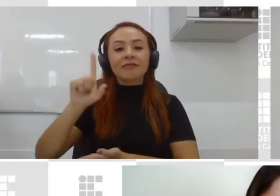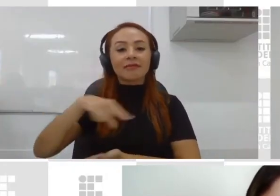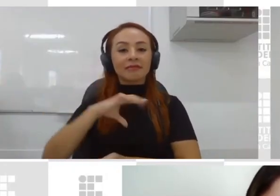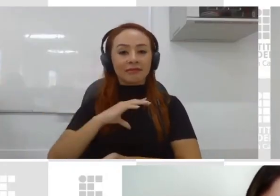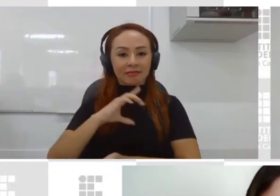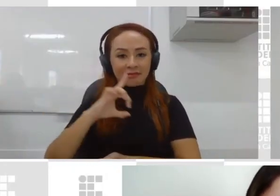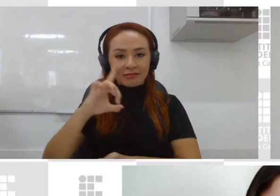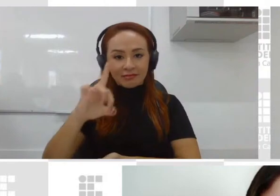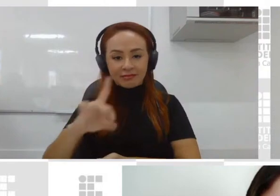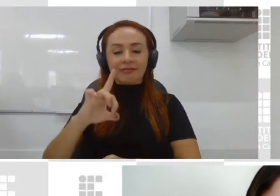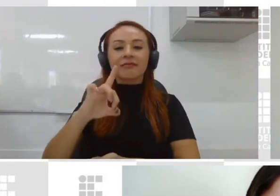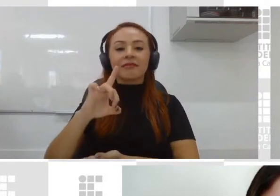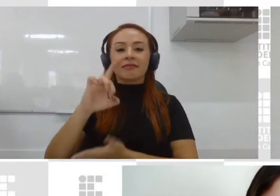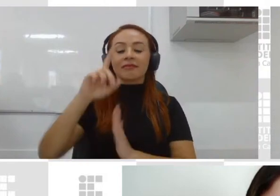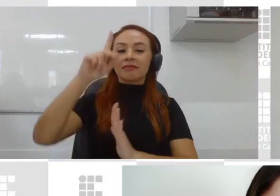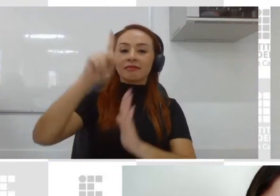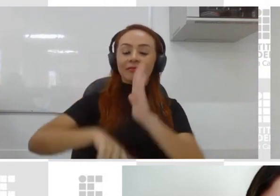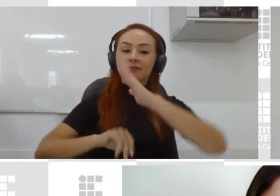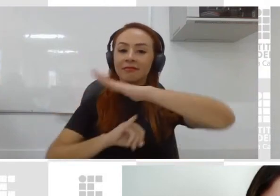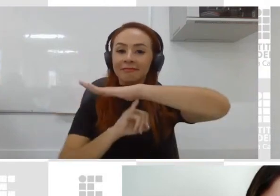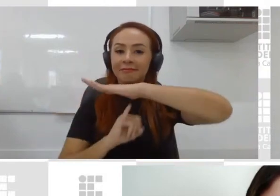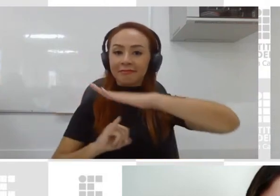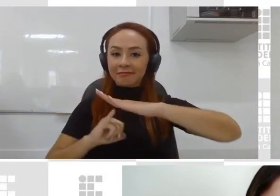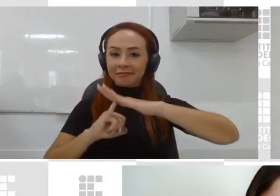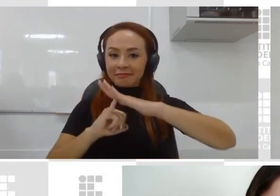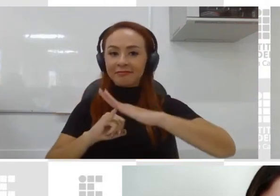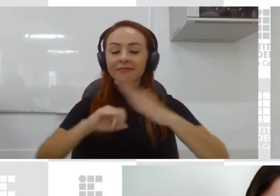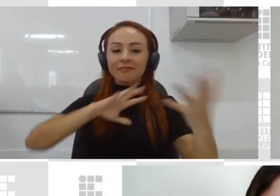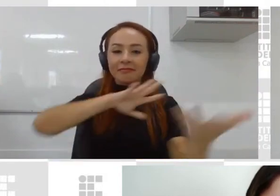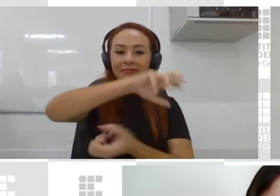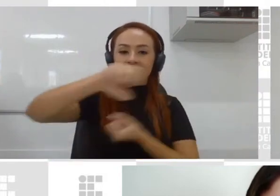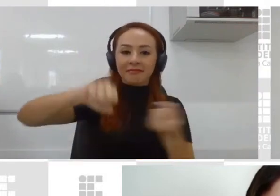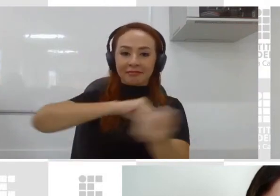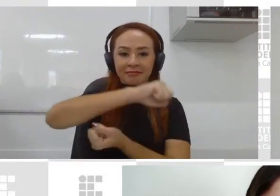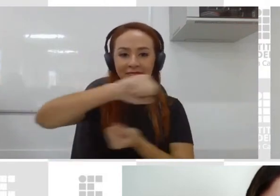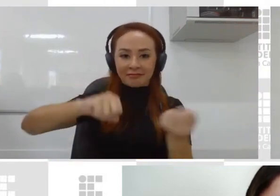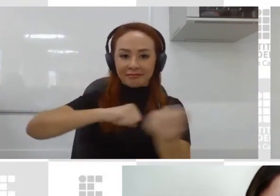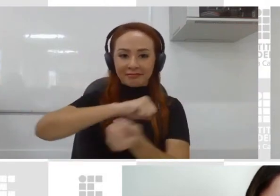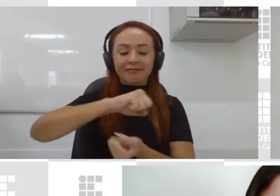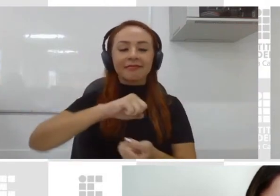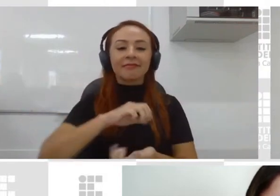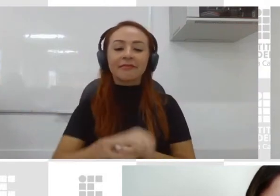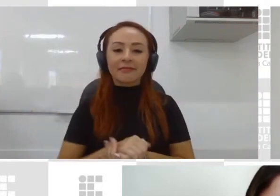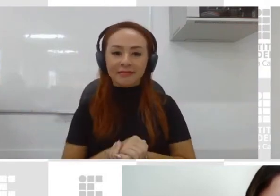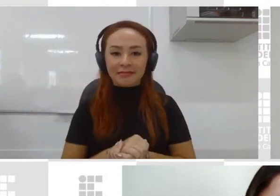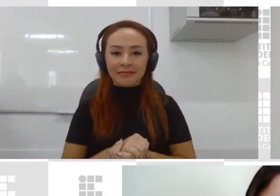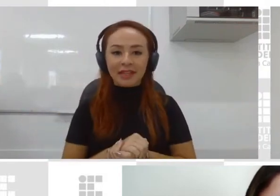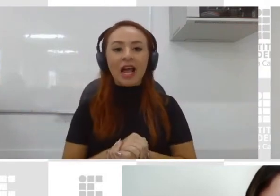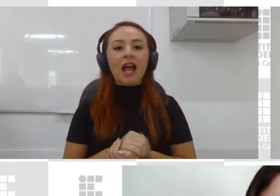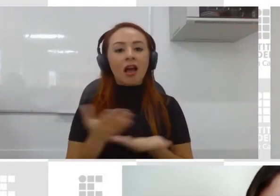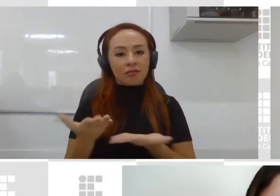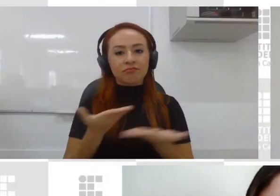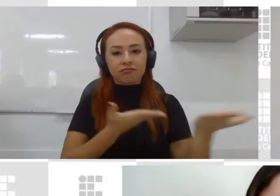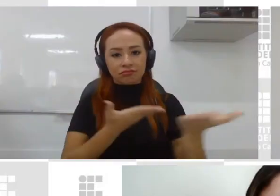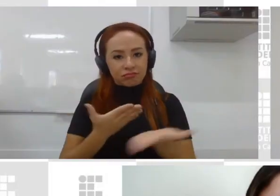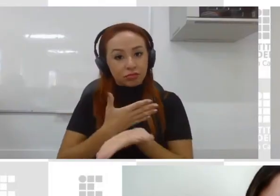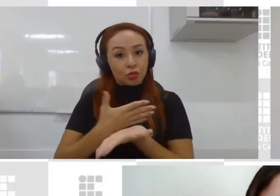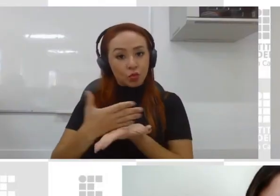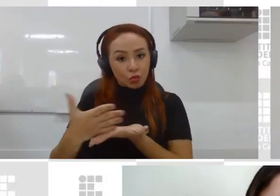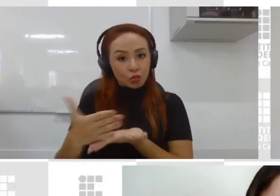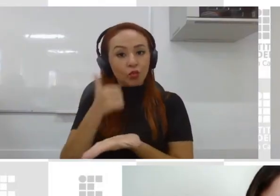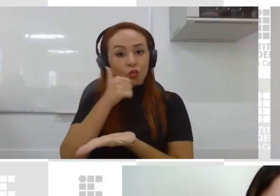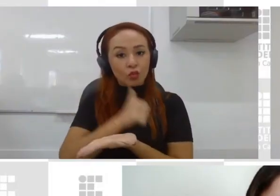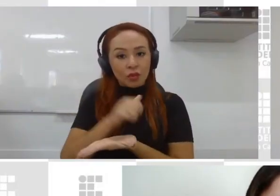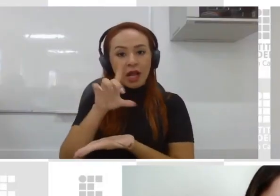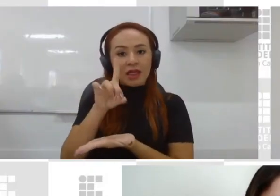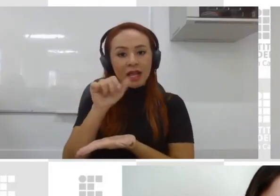Daniele possa tecer algumas palavras e depois, então, a gente vai receber o nosso